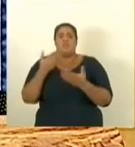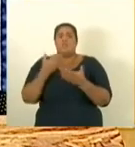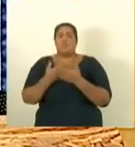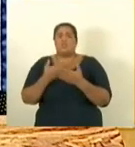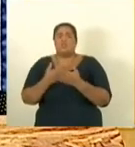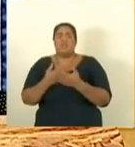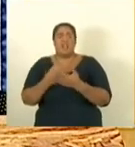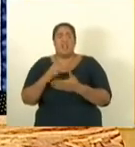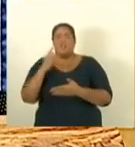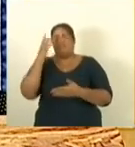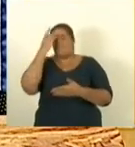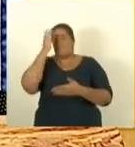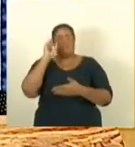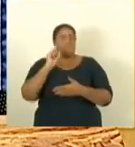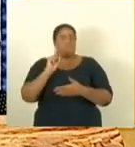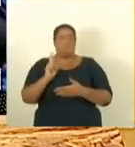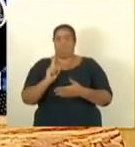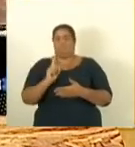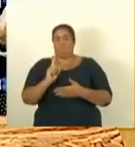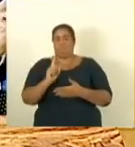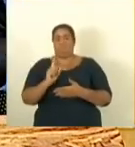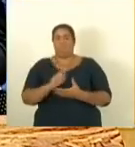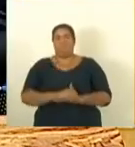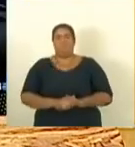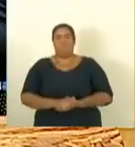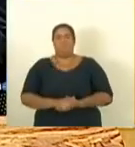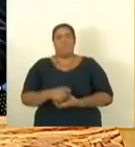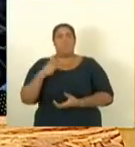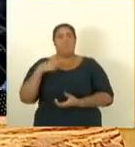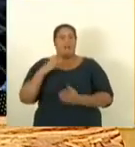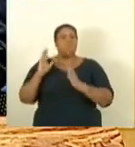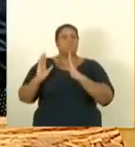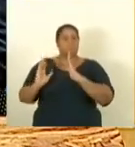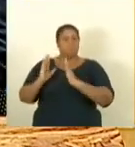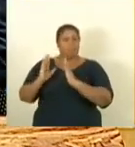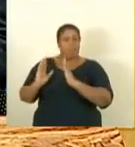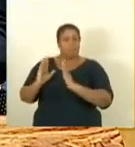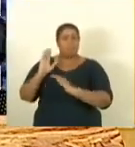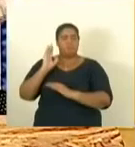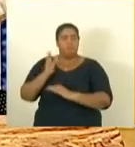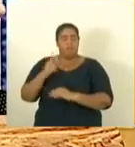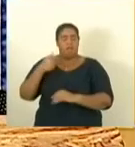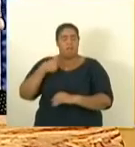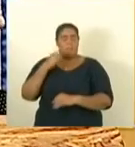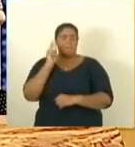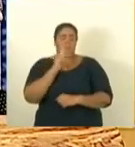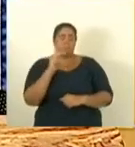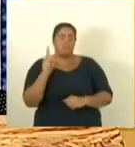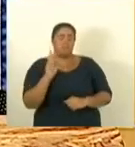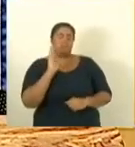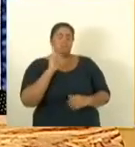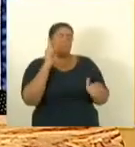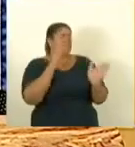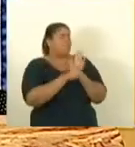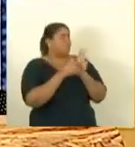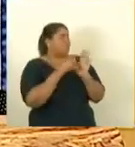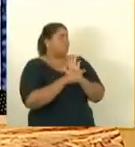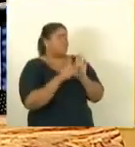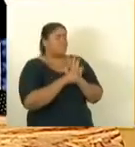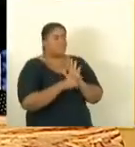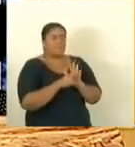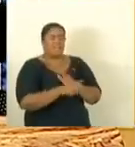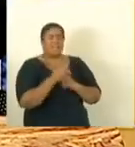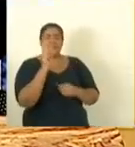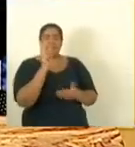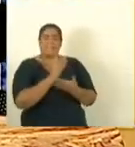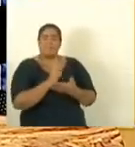coisa muito fácil. Assim, teve uma época, e eu sempre, como professor, sempre questionei muito isso, assim, das pessoas